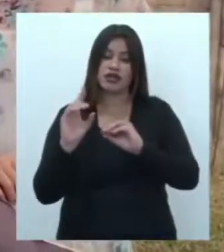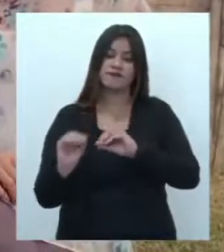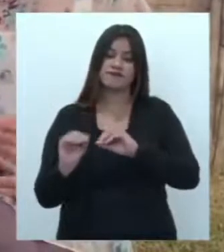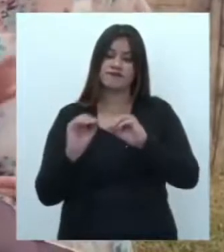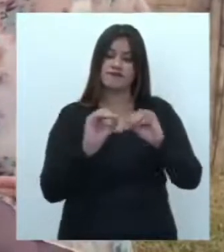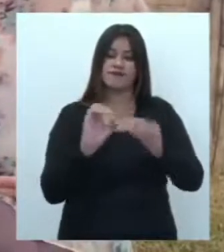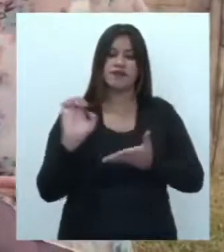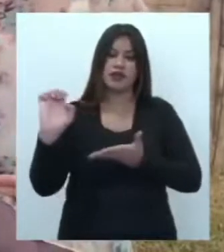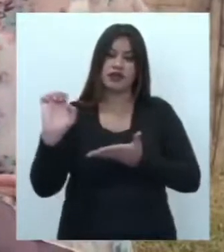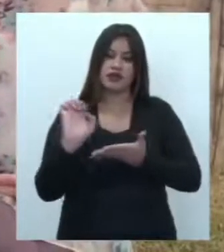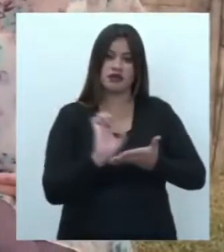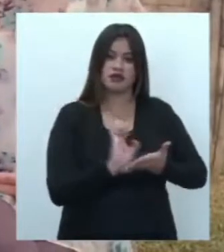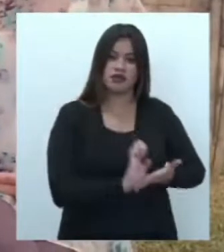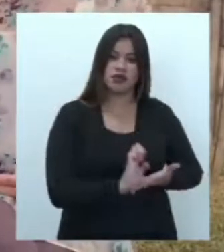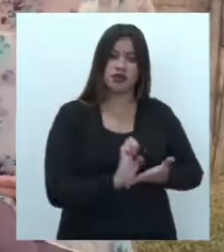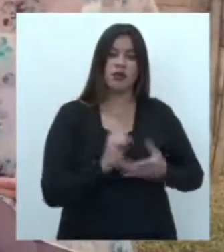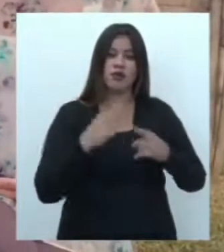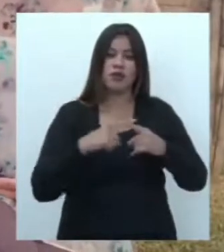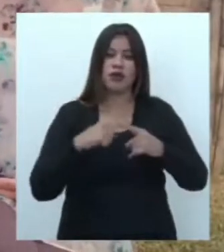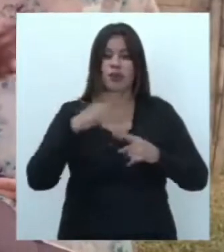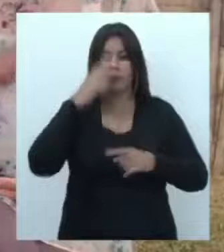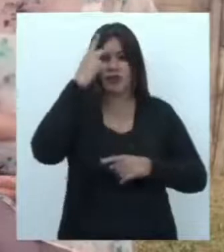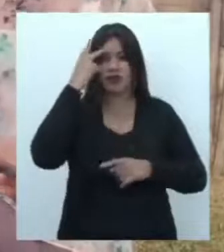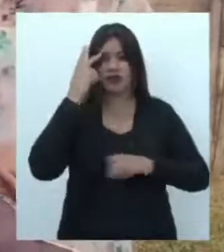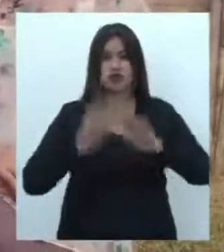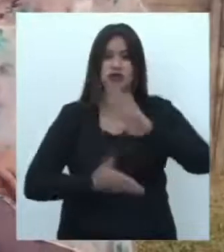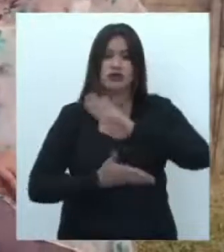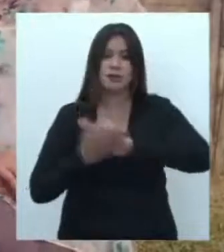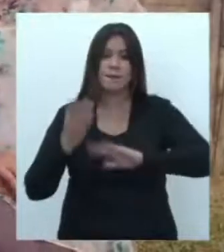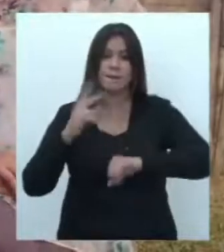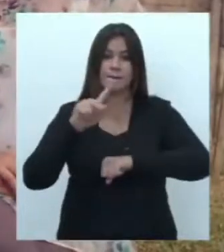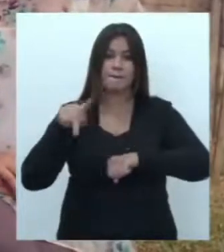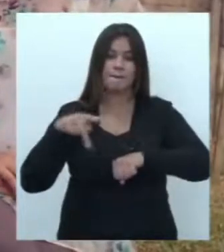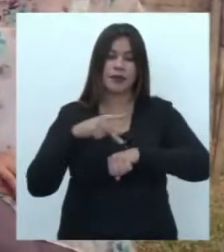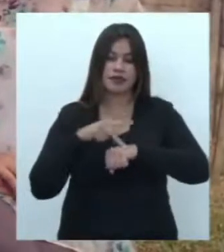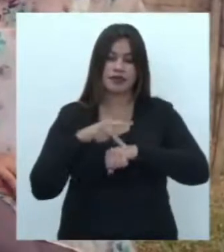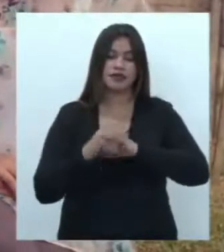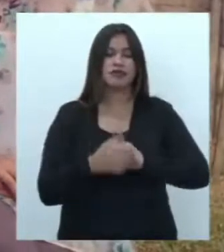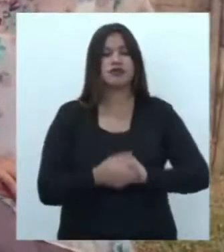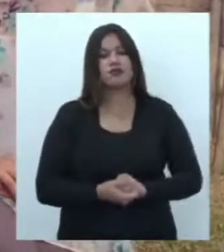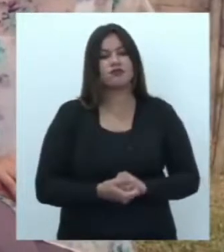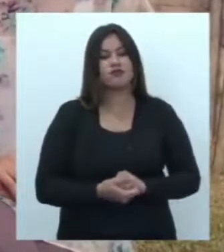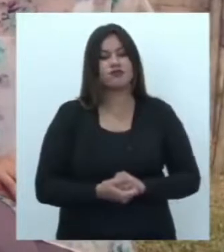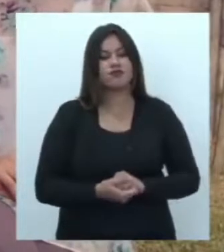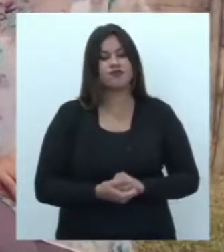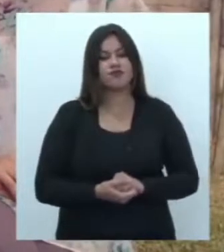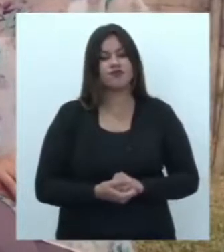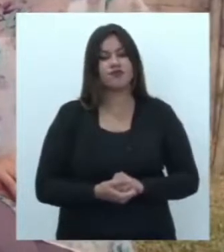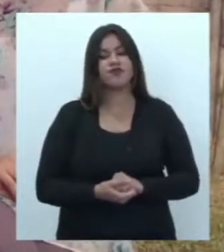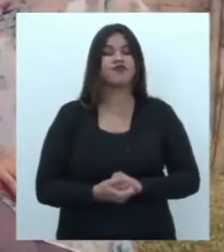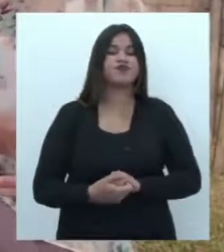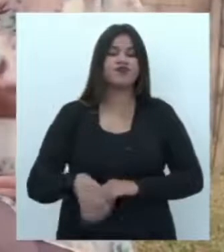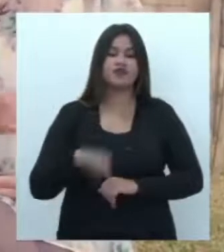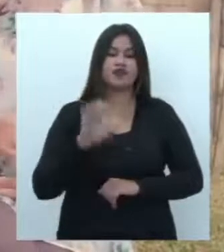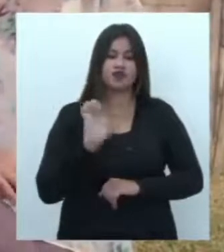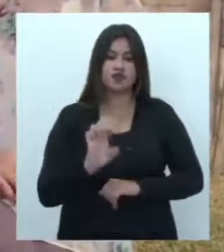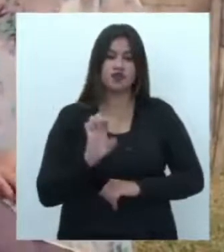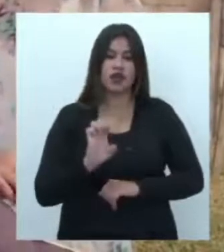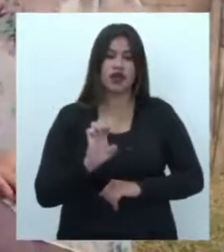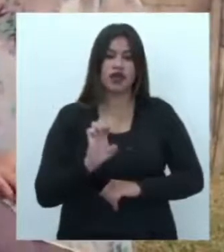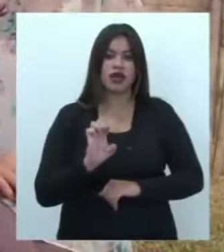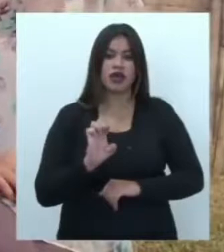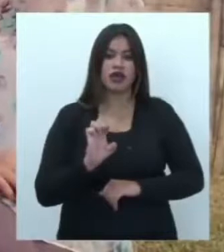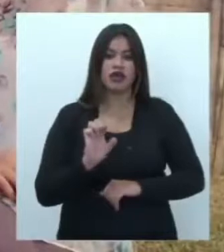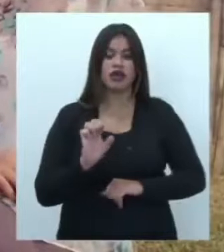emigração, pois ele indica alguém que está saindo do meu país de referência. Já o deslocamento E virou